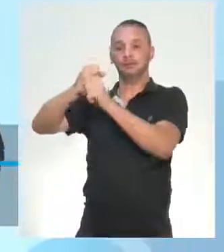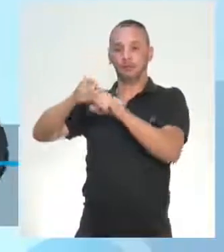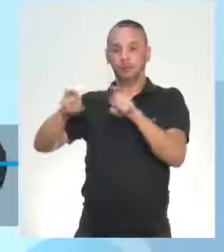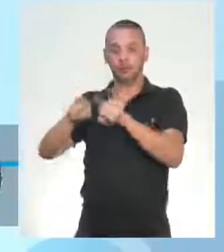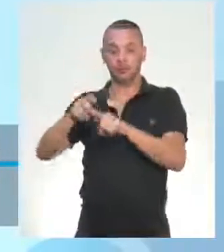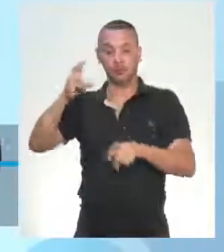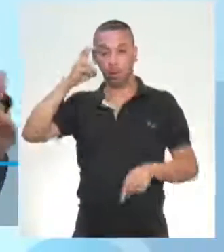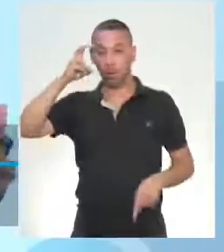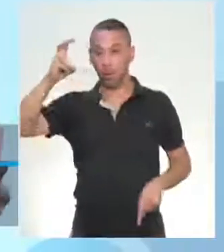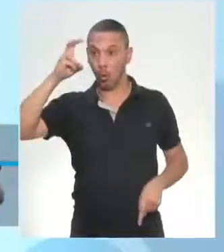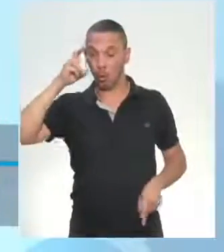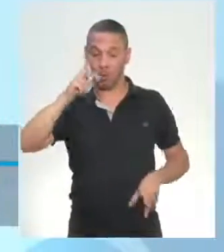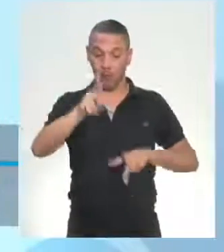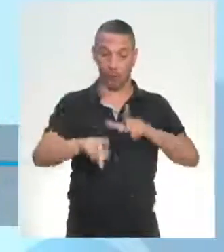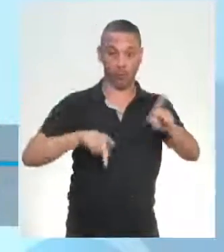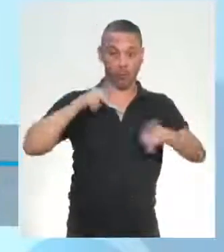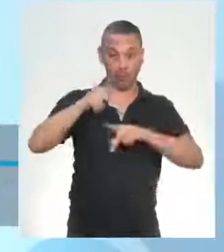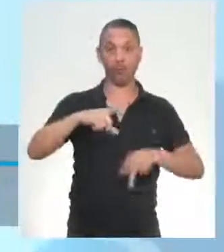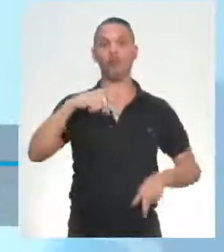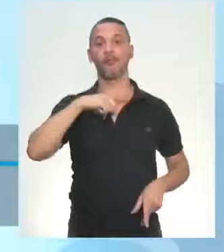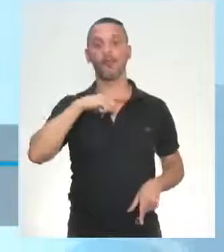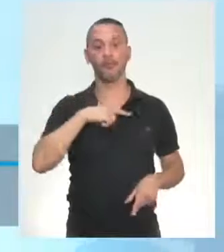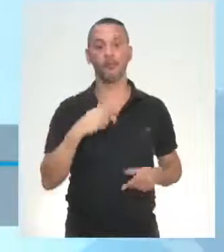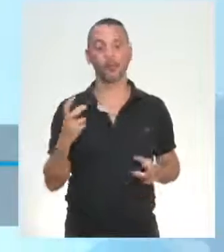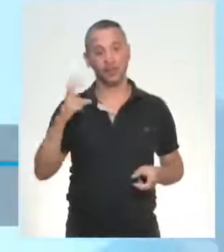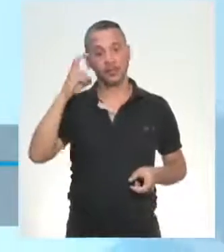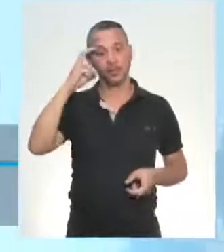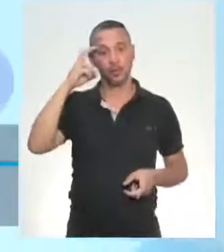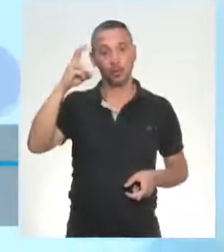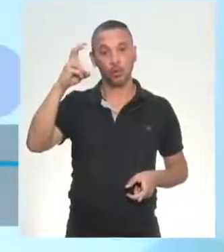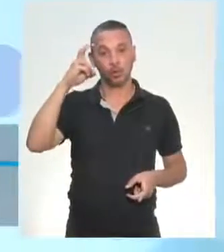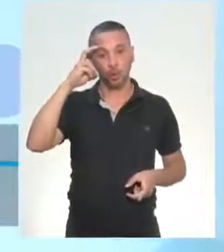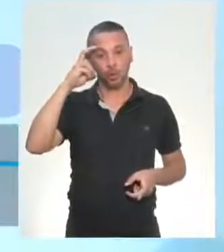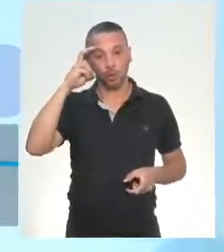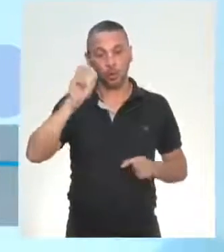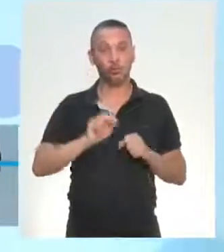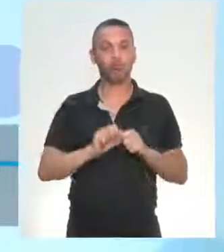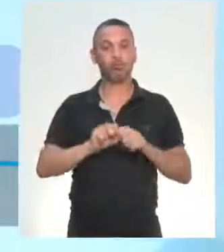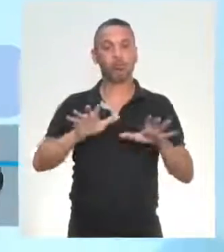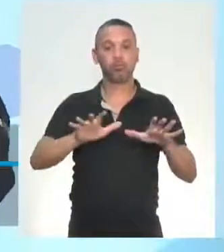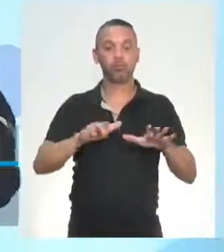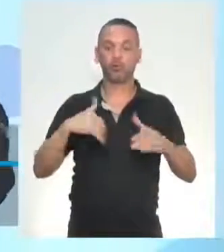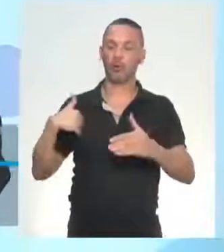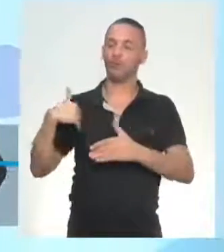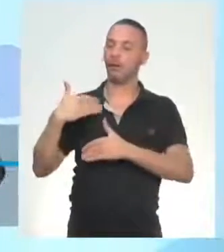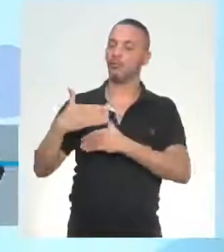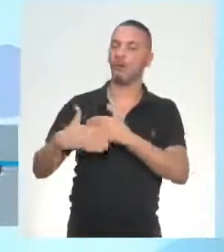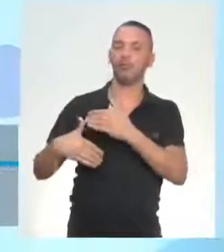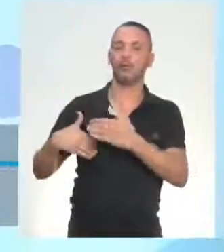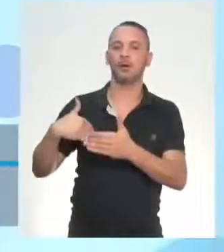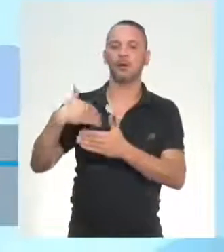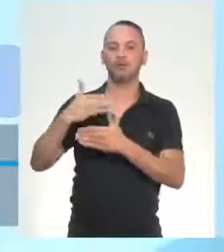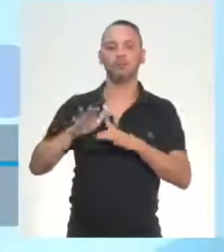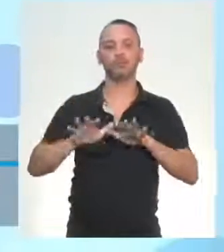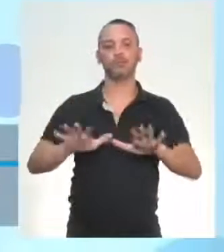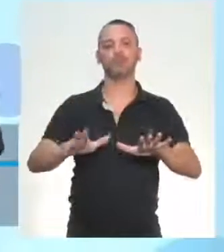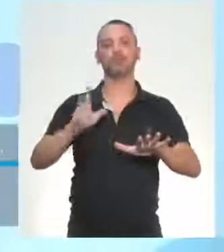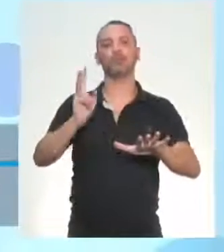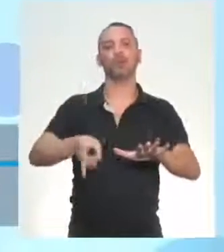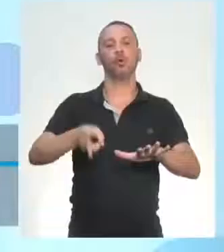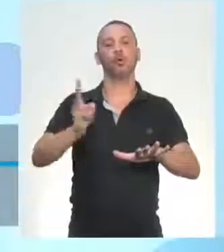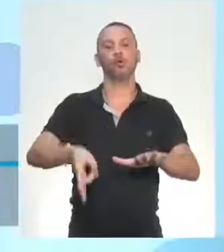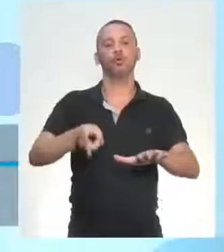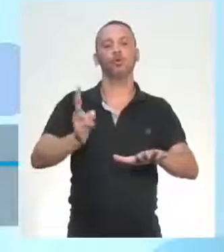da cultura de um povo, essa cultura ela se perpetua no tempo, ela se imortaliza